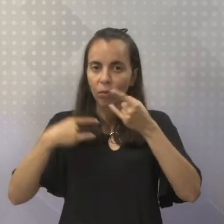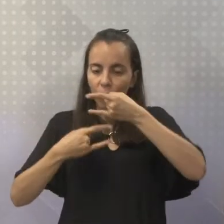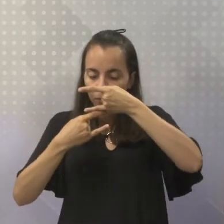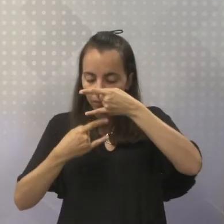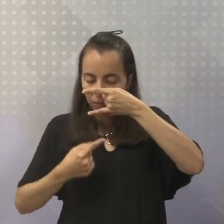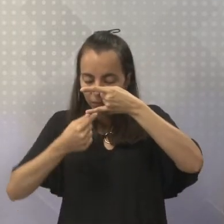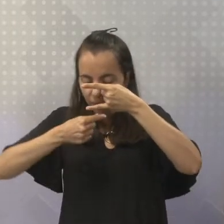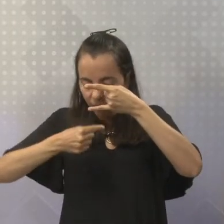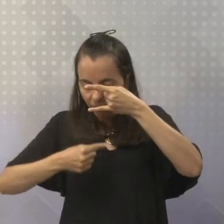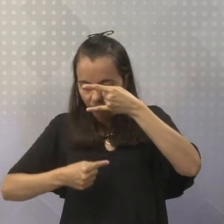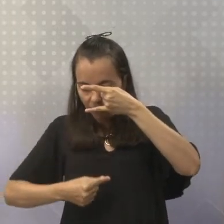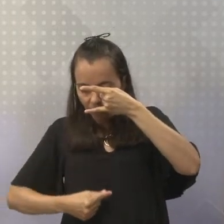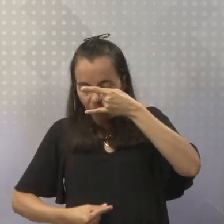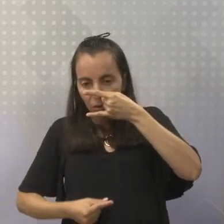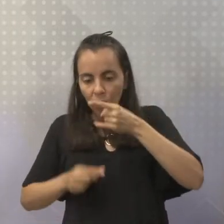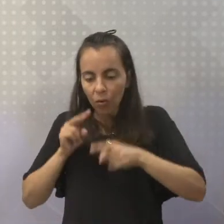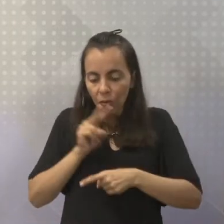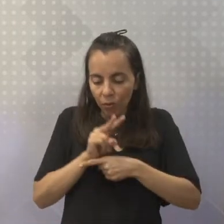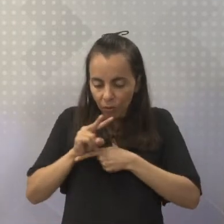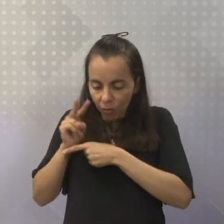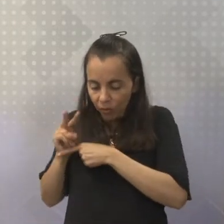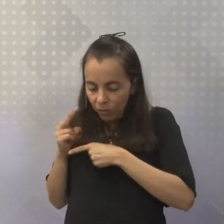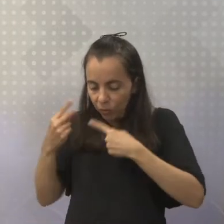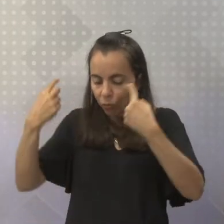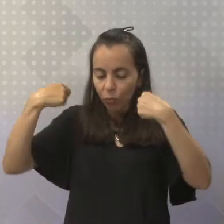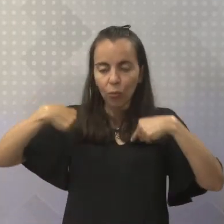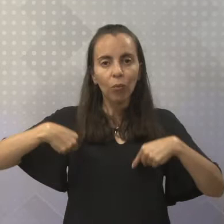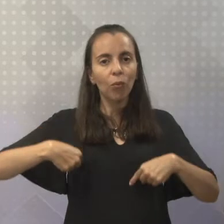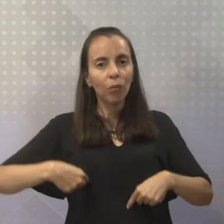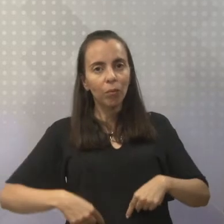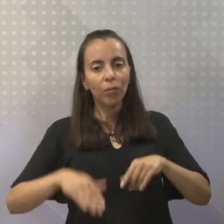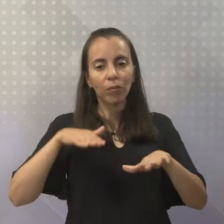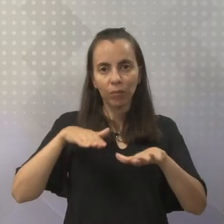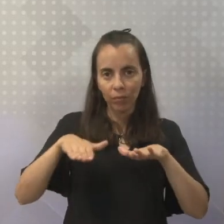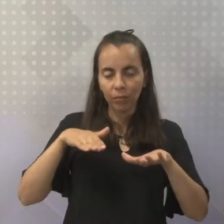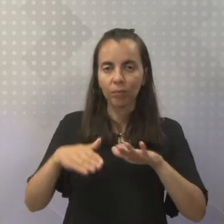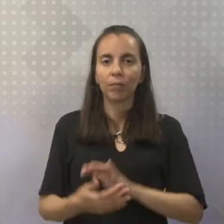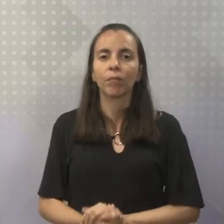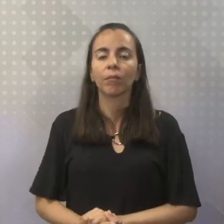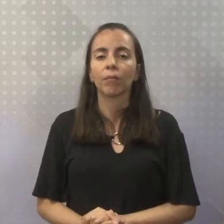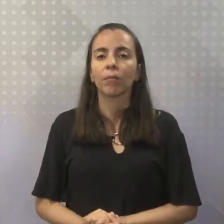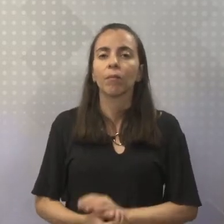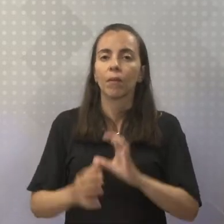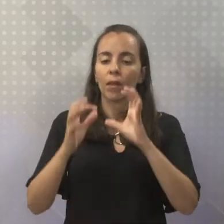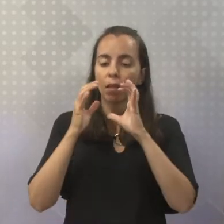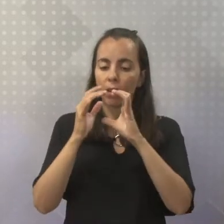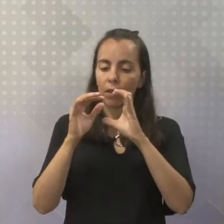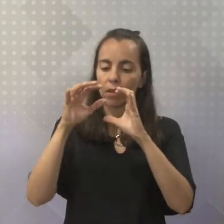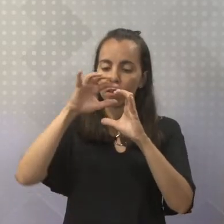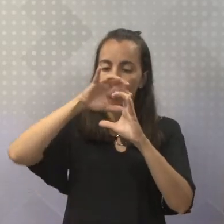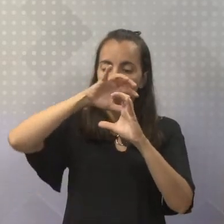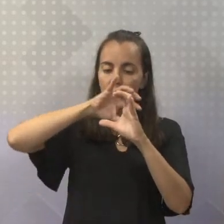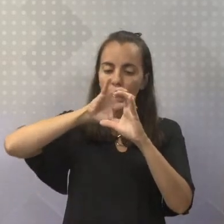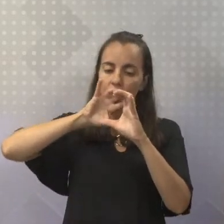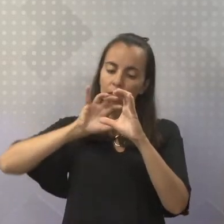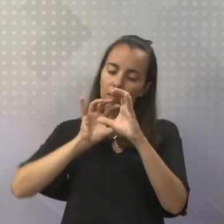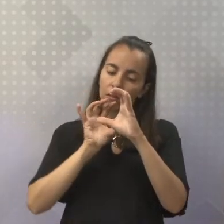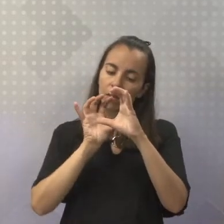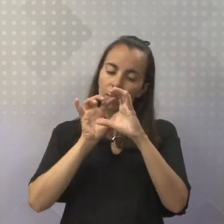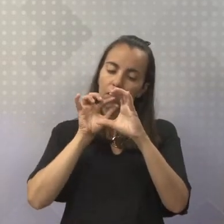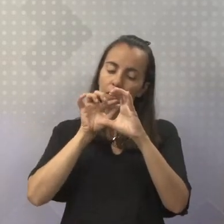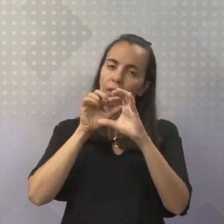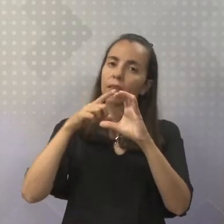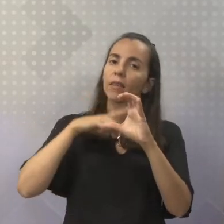corpo. E o que é o encéfalo, né? O encéfalo é o que pesa aproximadamente